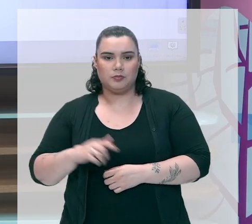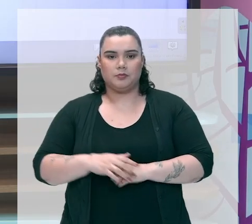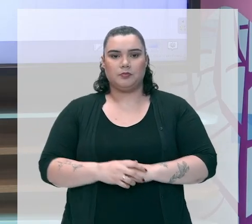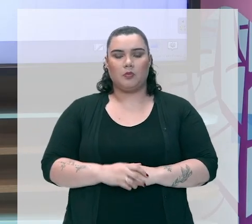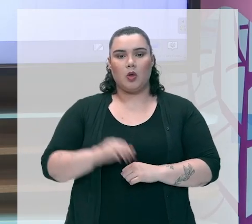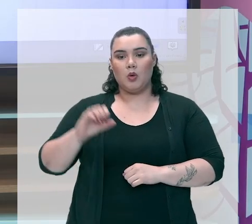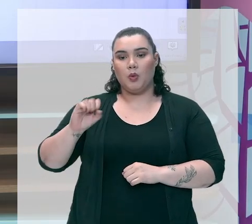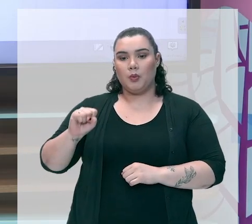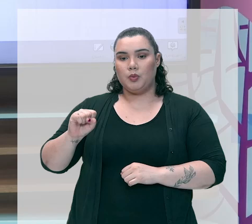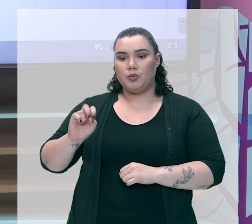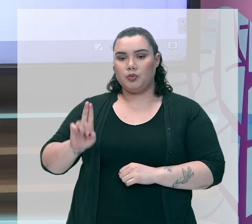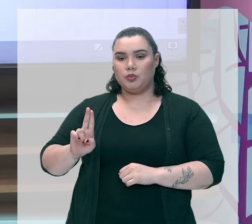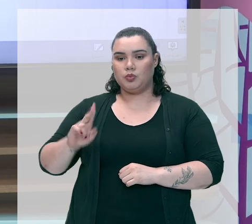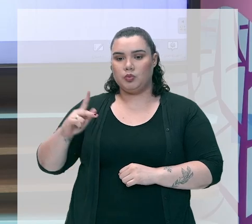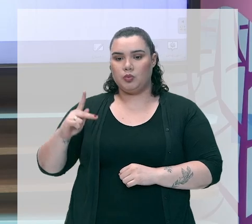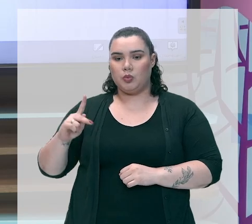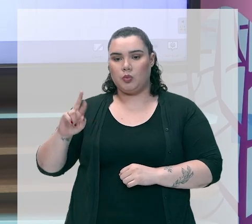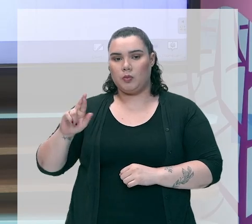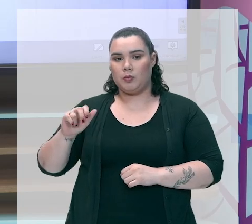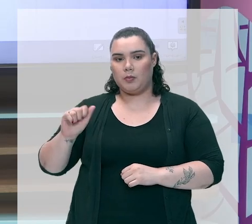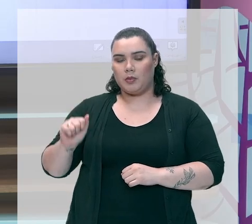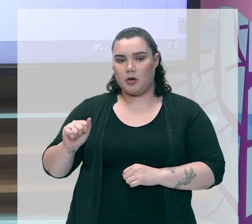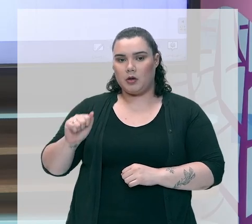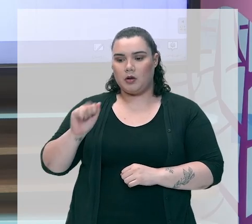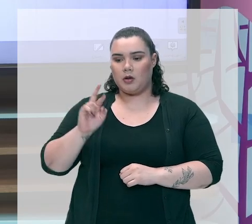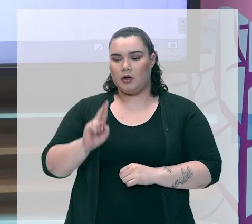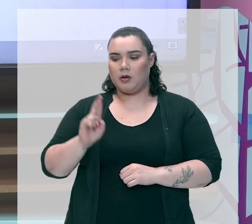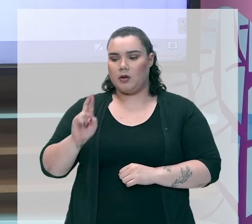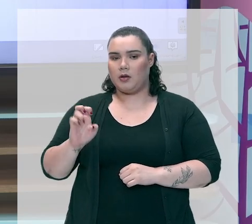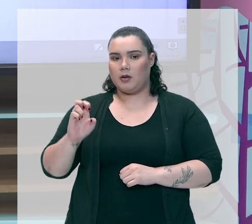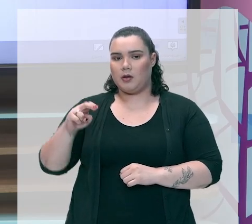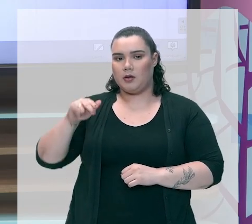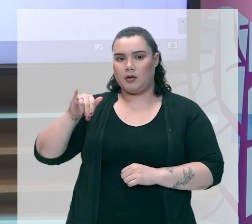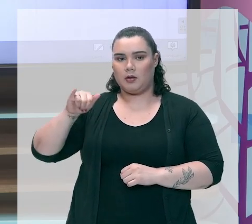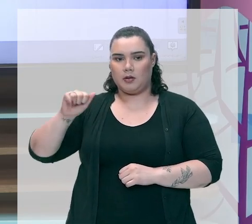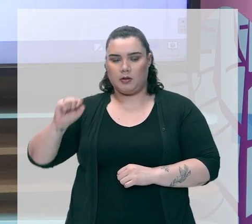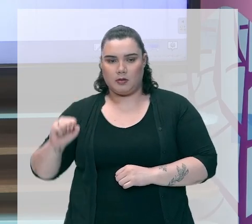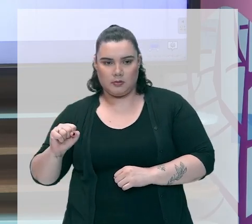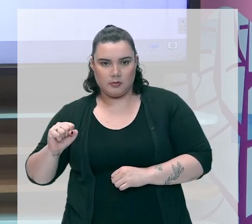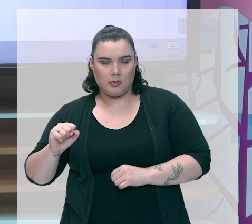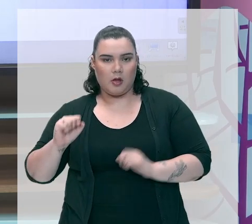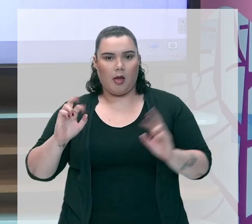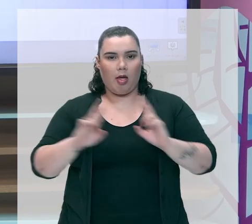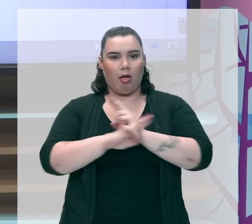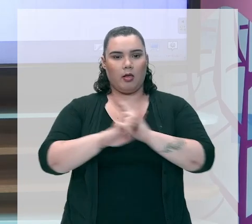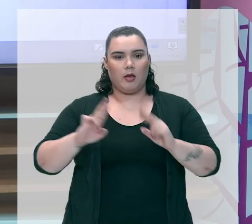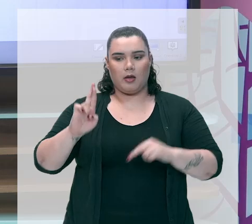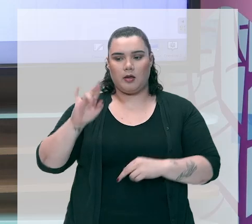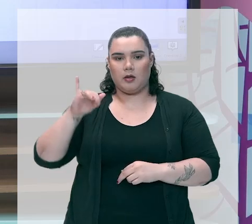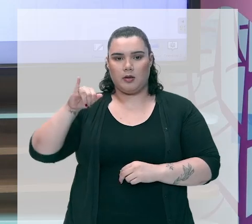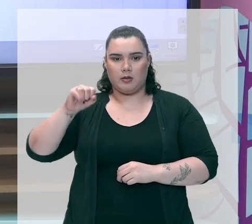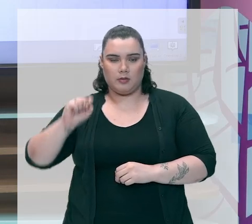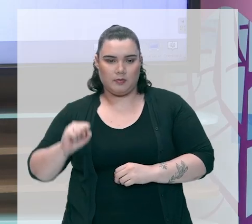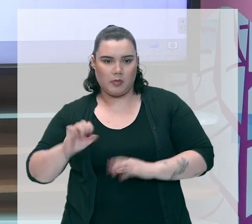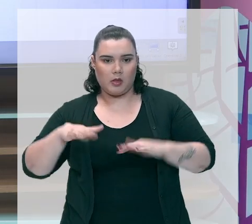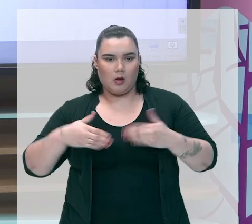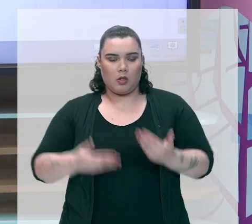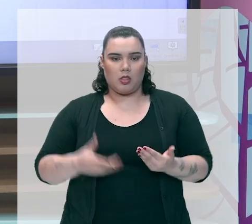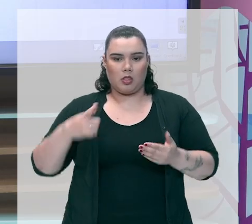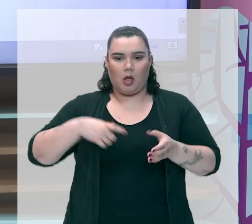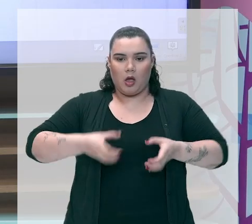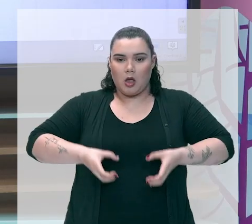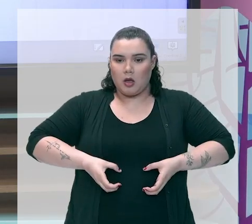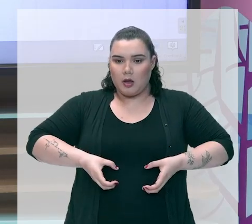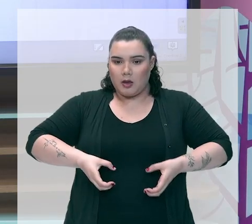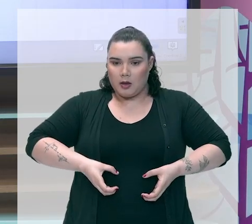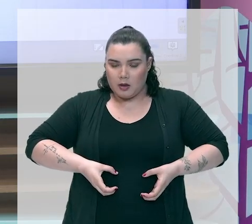as suprarrenais. Como o nome diz, olha, supra em cima, renais está relacionado com os rins, então elas vão vir em cima, né,